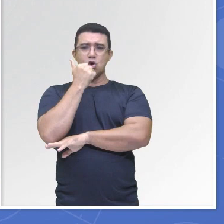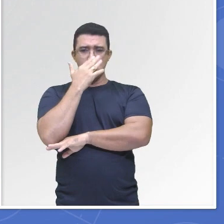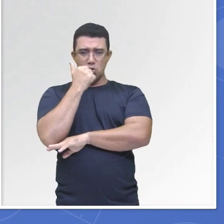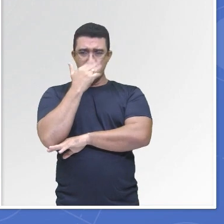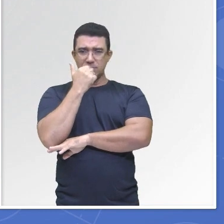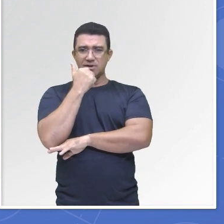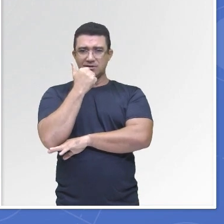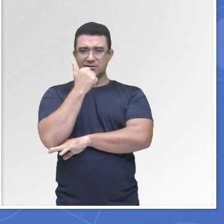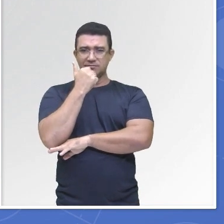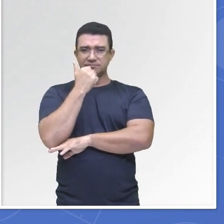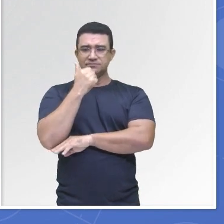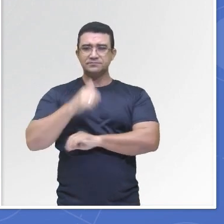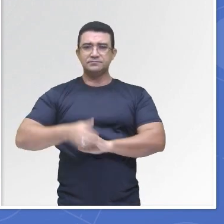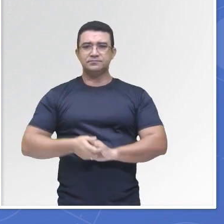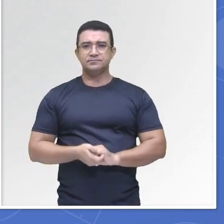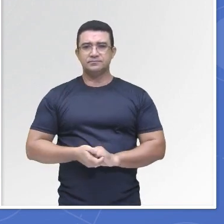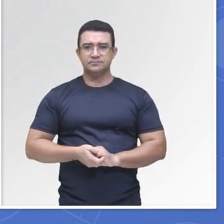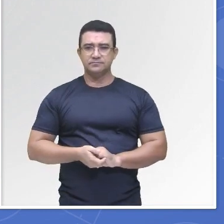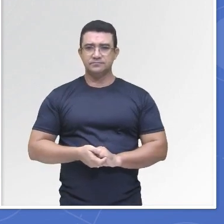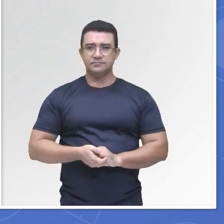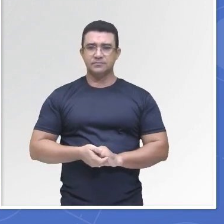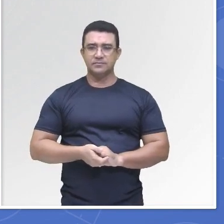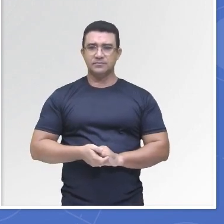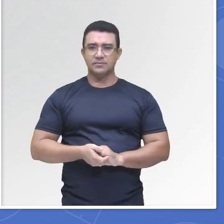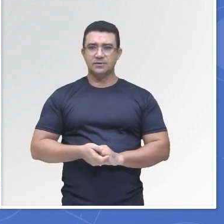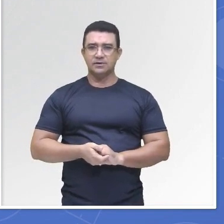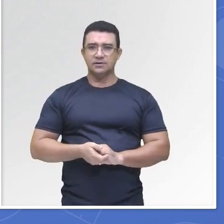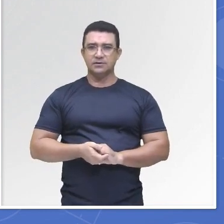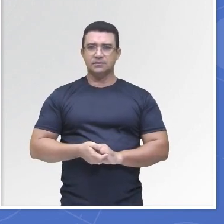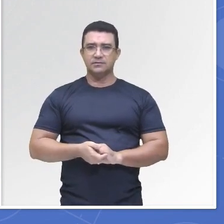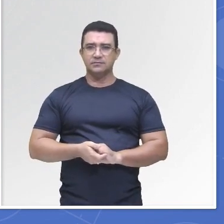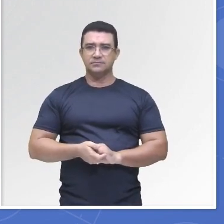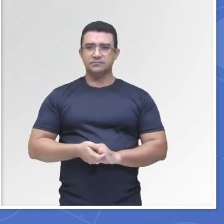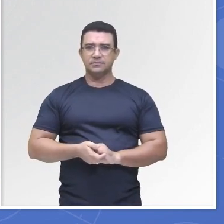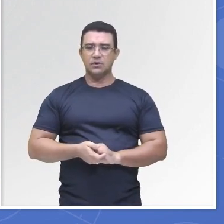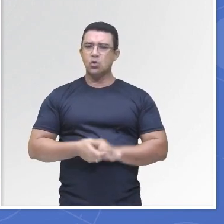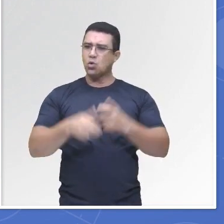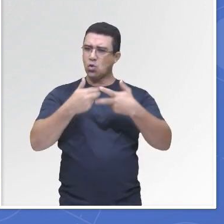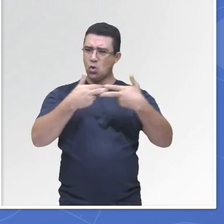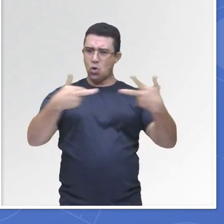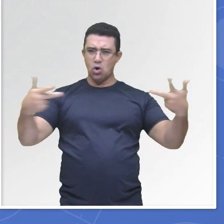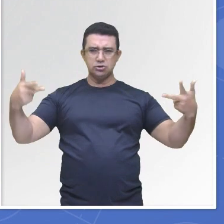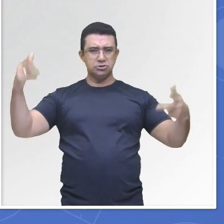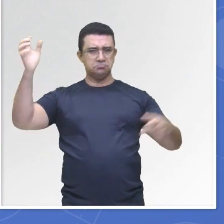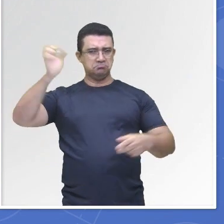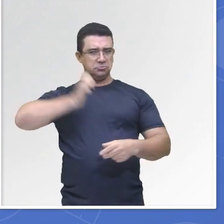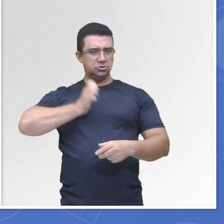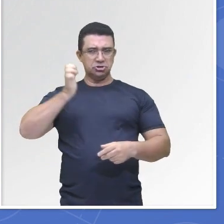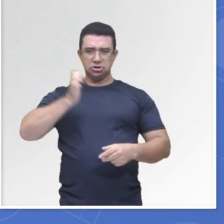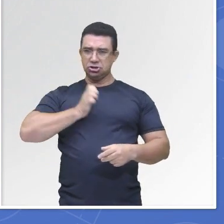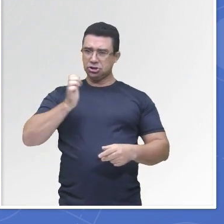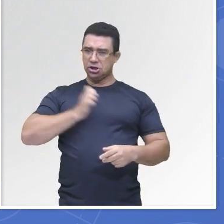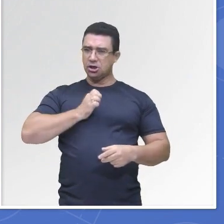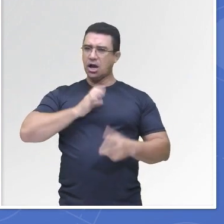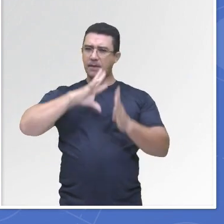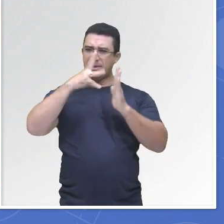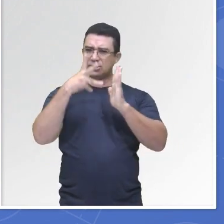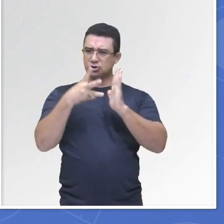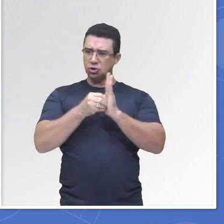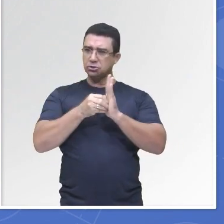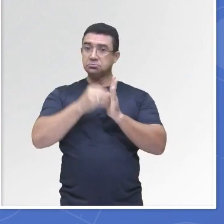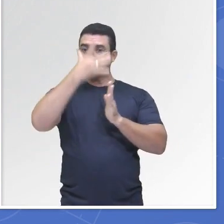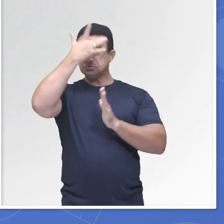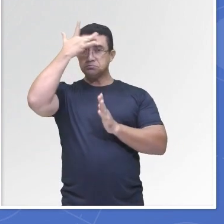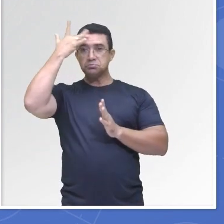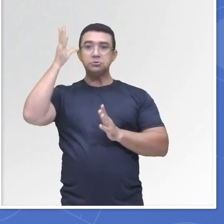estimulantes, enfim, gente, a grande riqueza da Amazônia, cobiçada pelo mundo inteiro. Mais